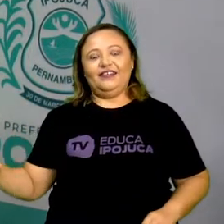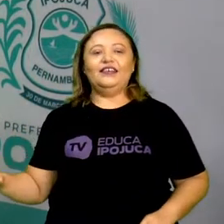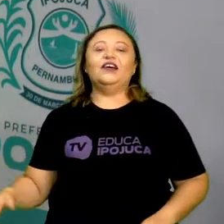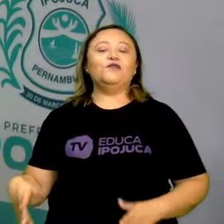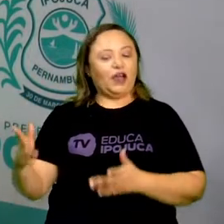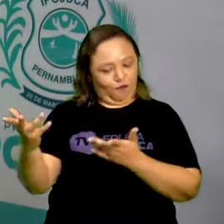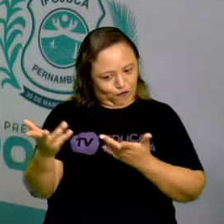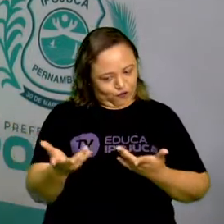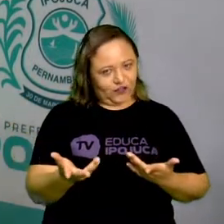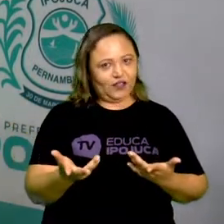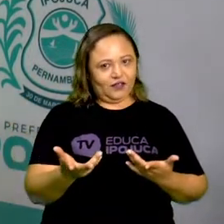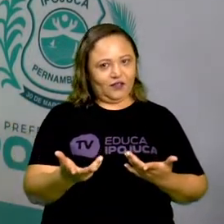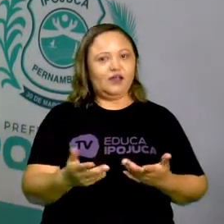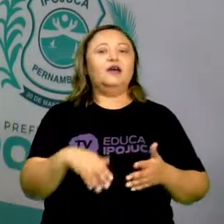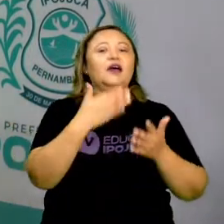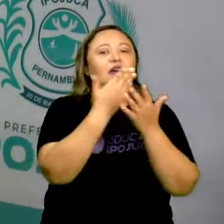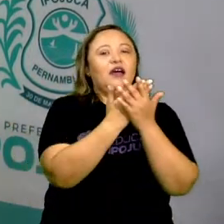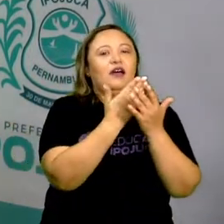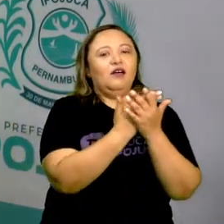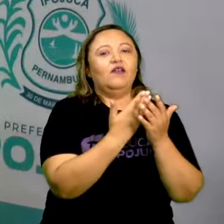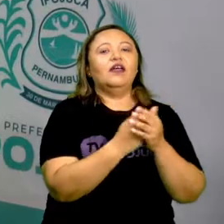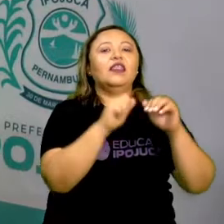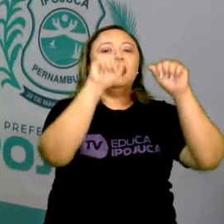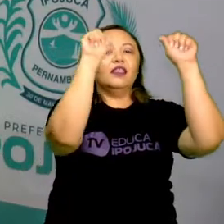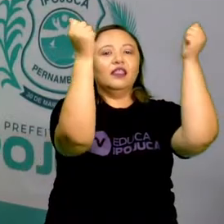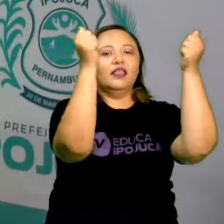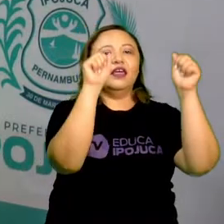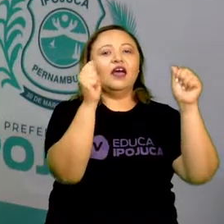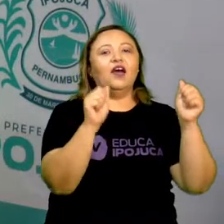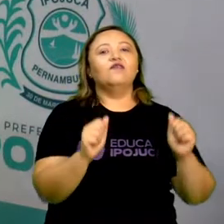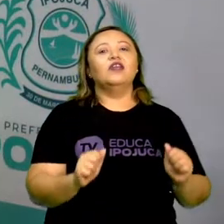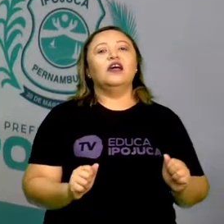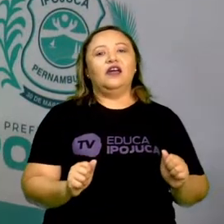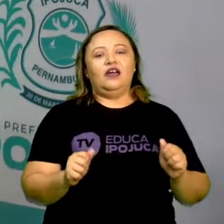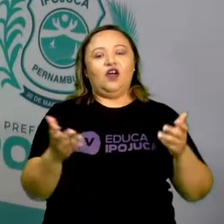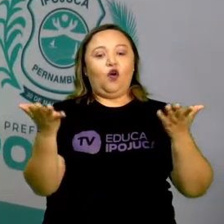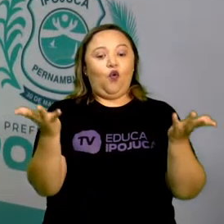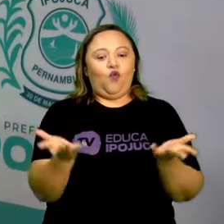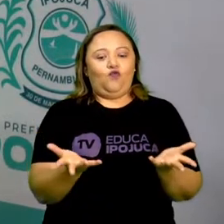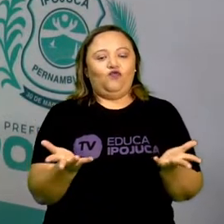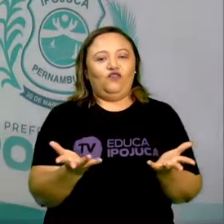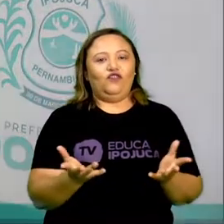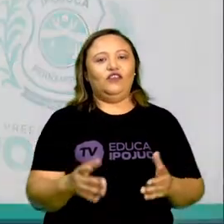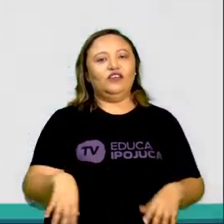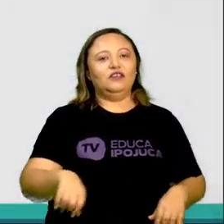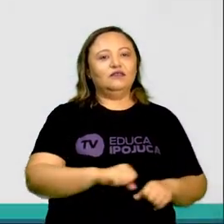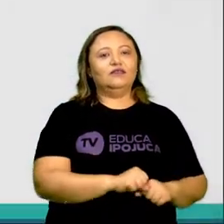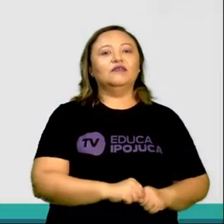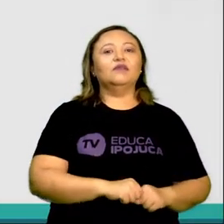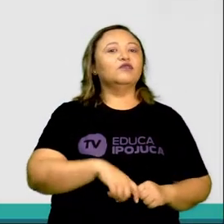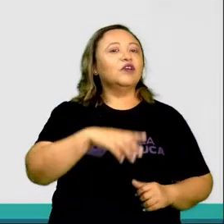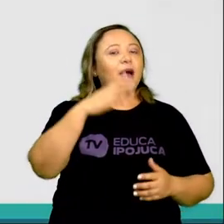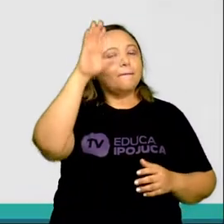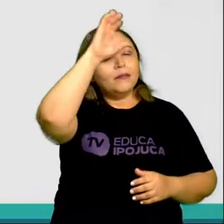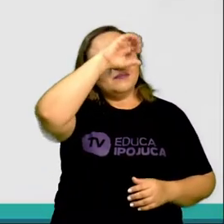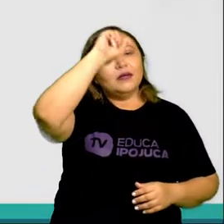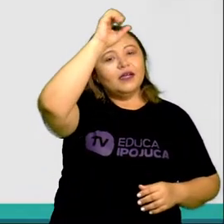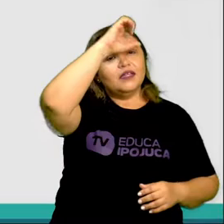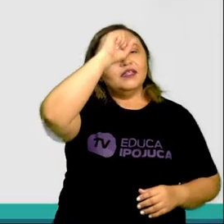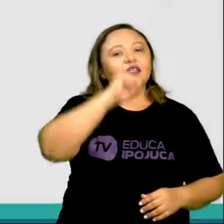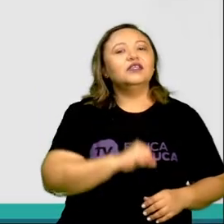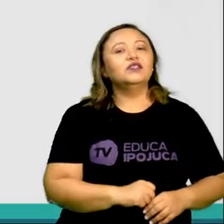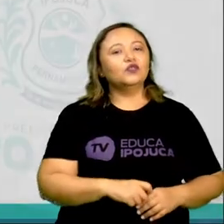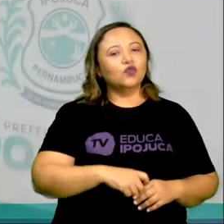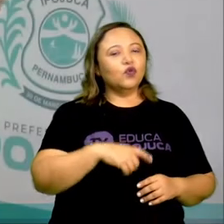à vontade, para a nossa aula de arte. E hoje nós iremos estudar fontes sonoras, que